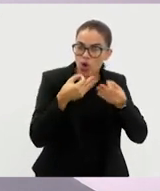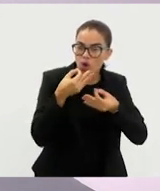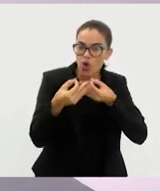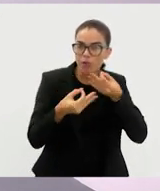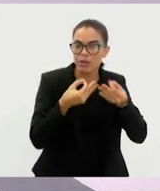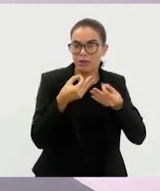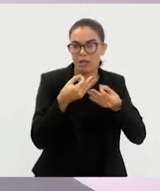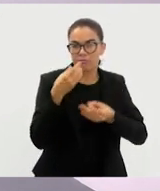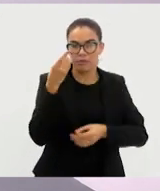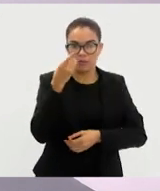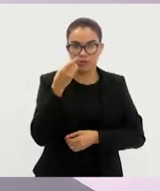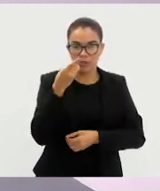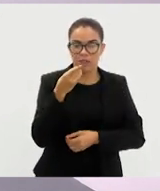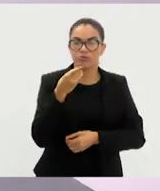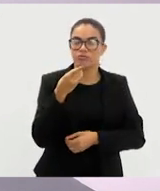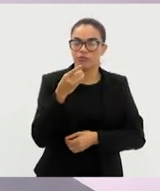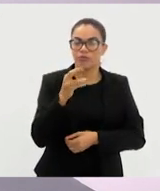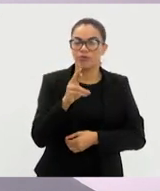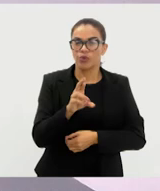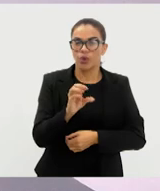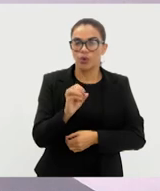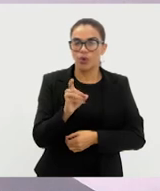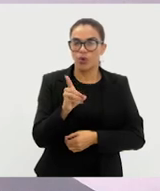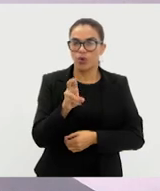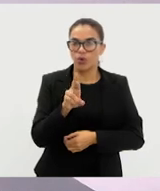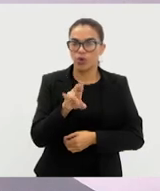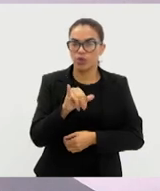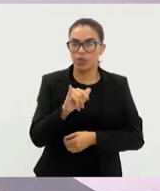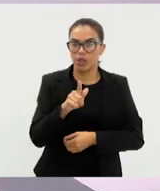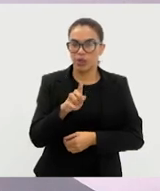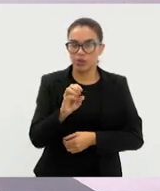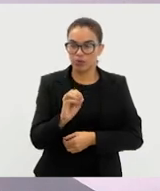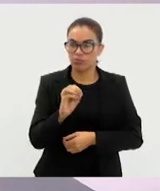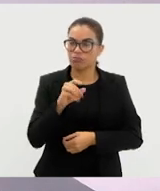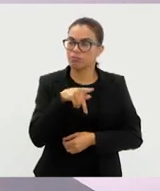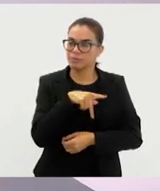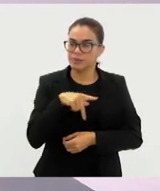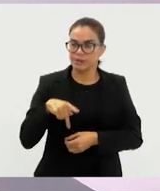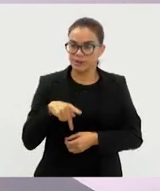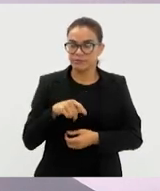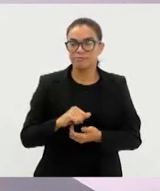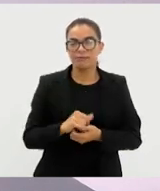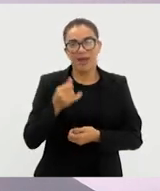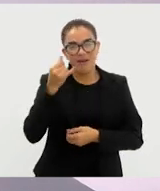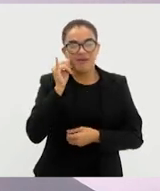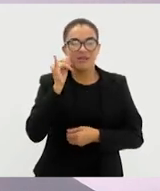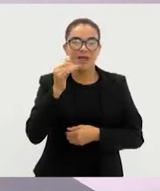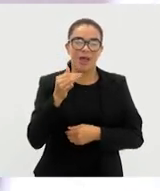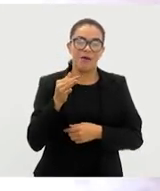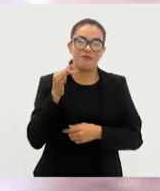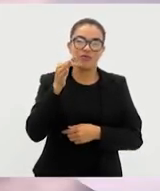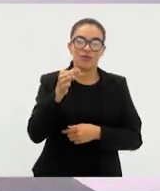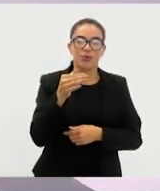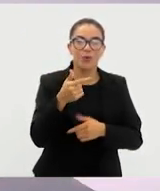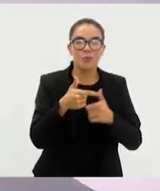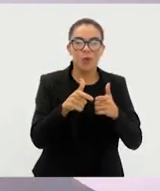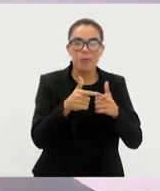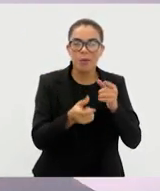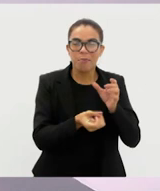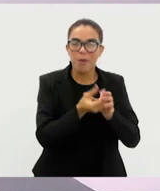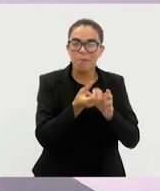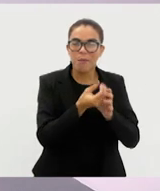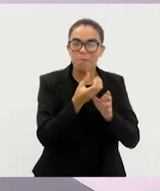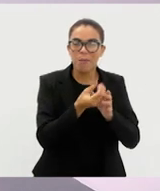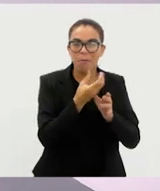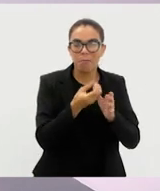ao deputado Rodrigo Barcelar, até para que evitar maiores problemas para o governo no final, com a não